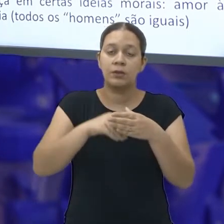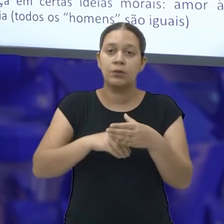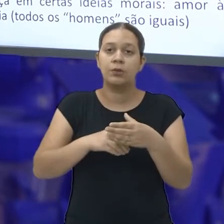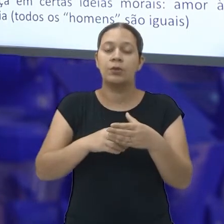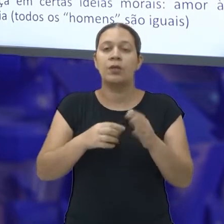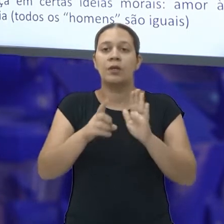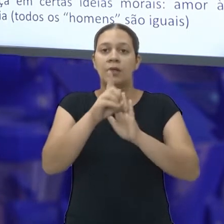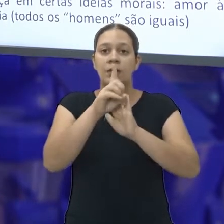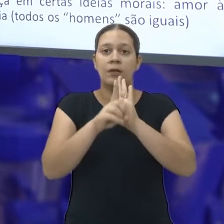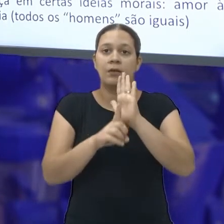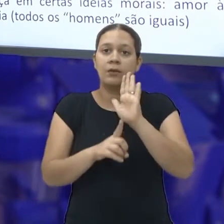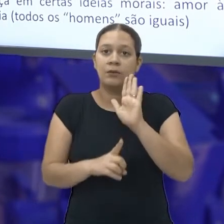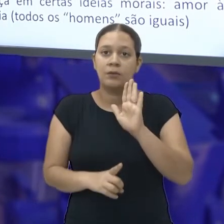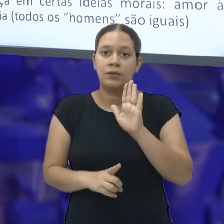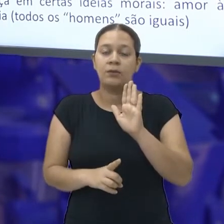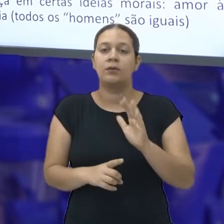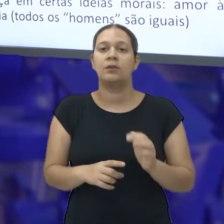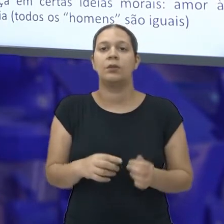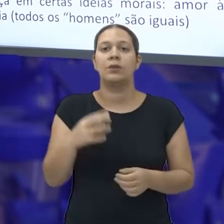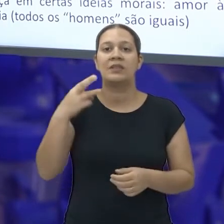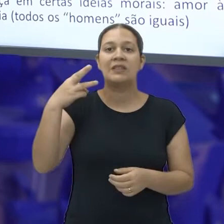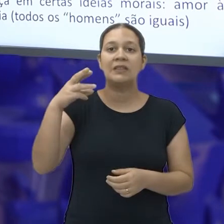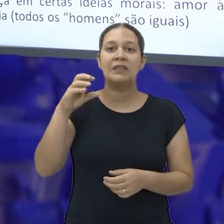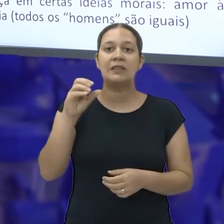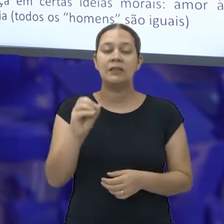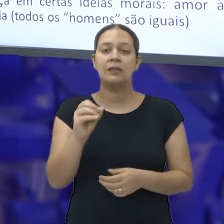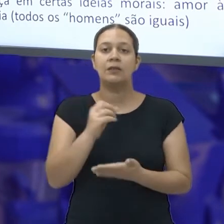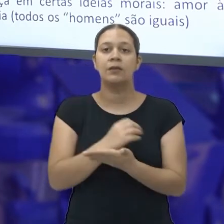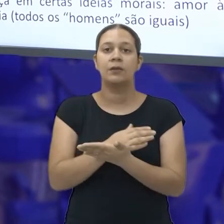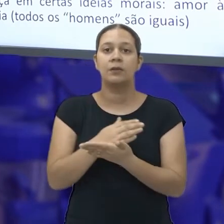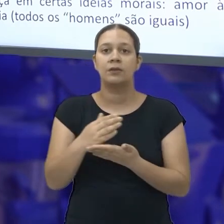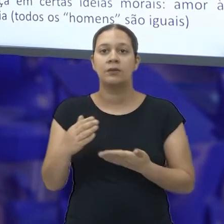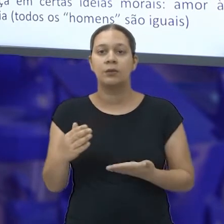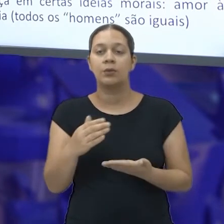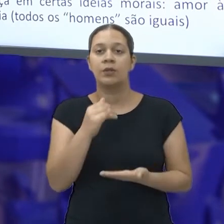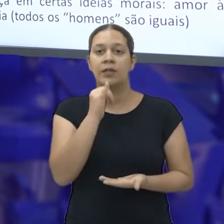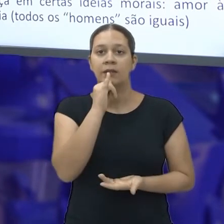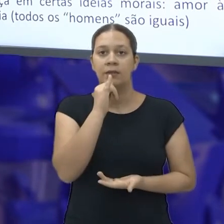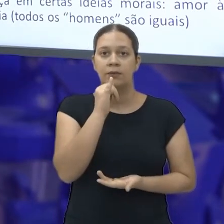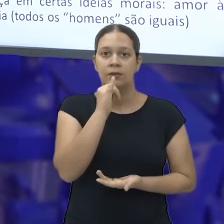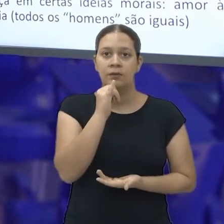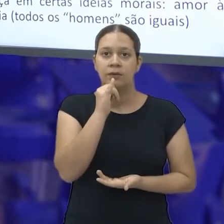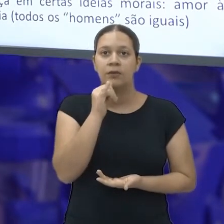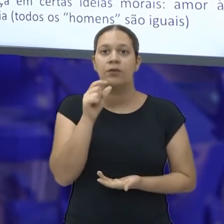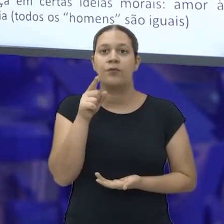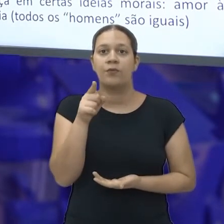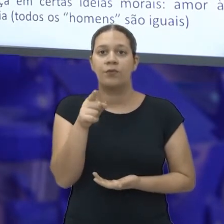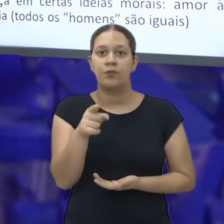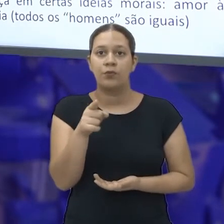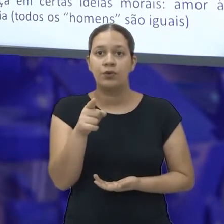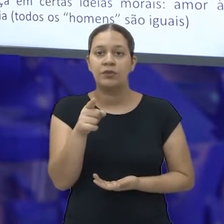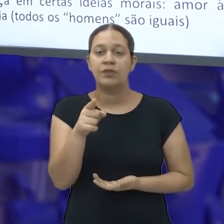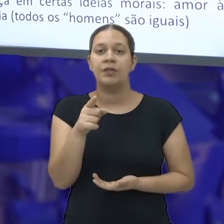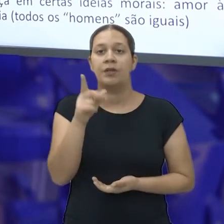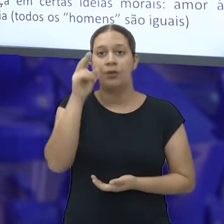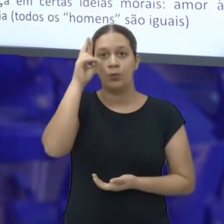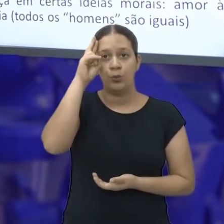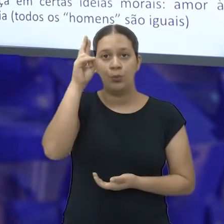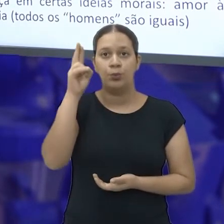nessa declaração que conta com 30 princípios. Por exemplo, você é